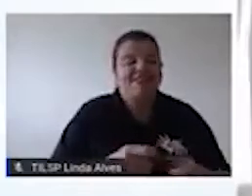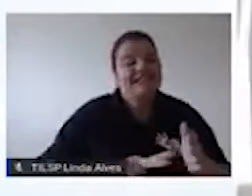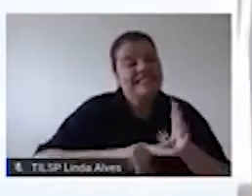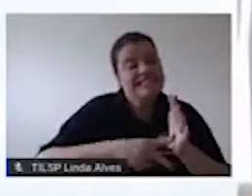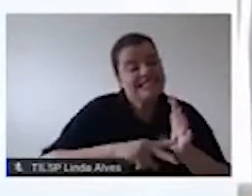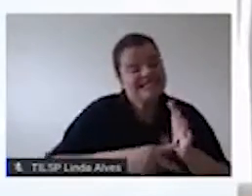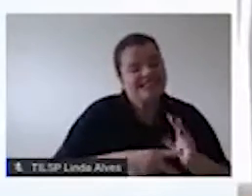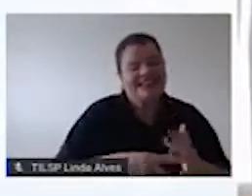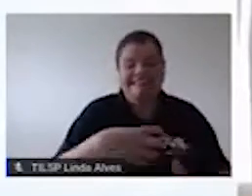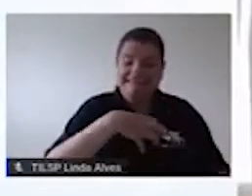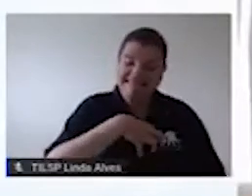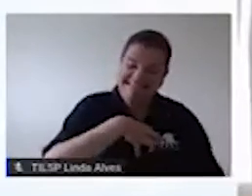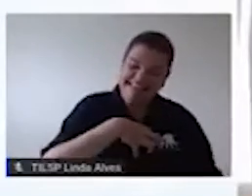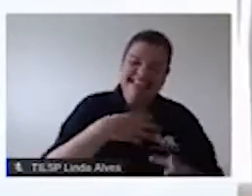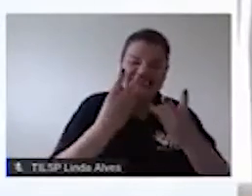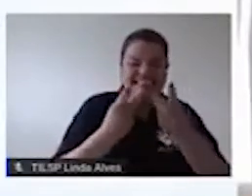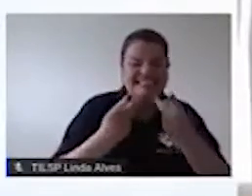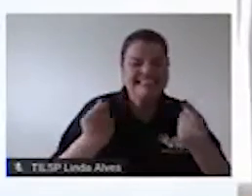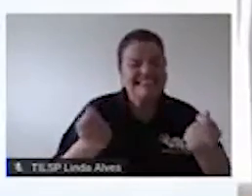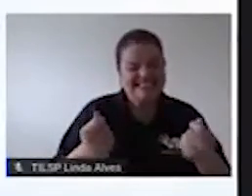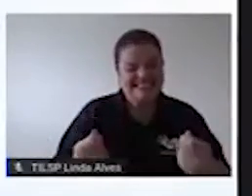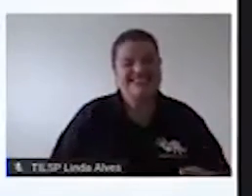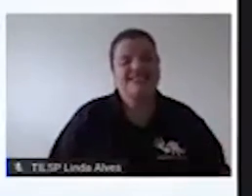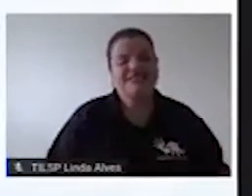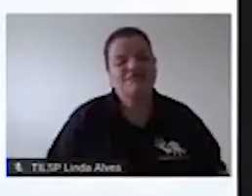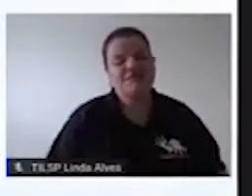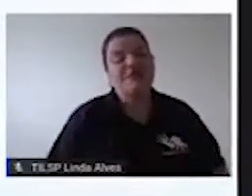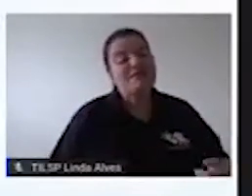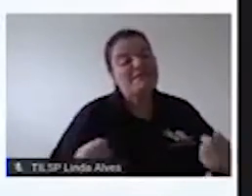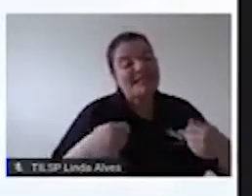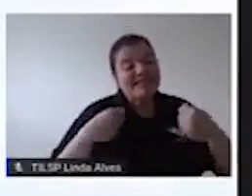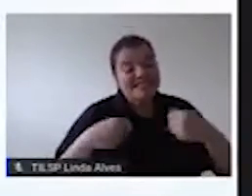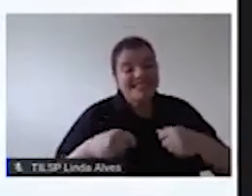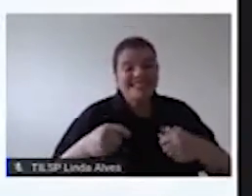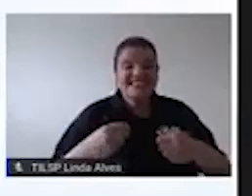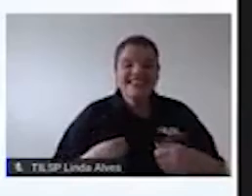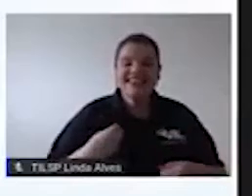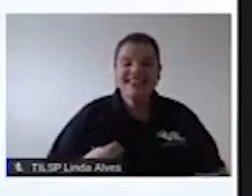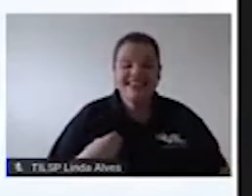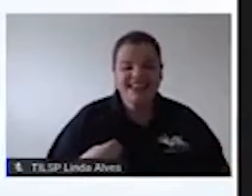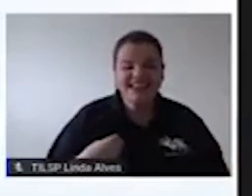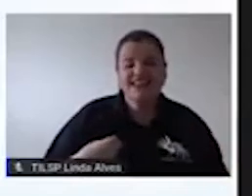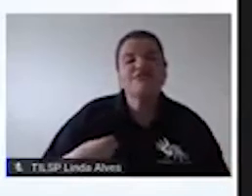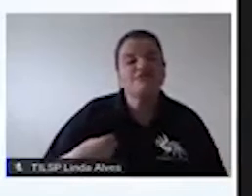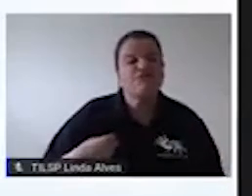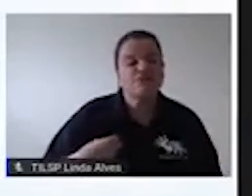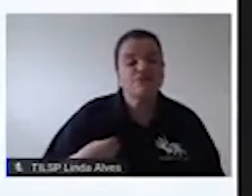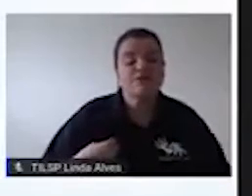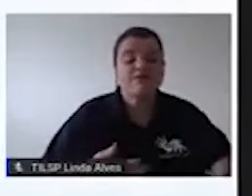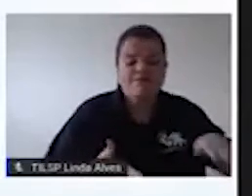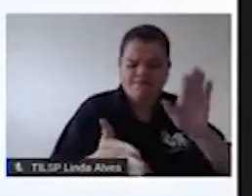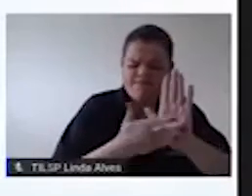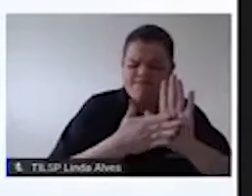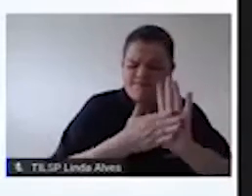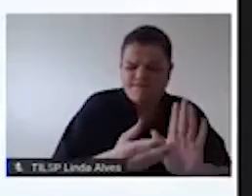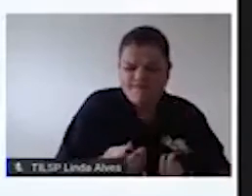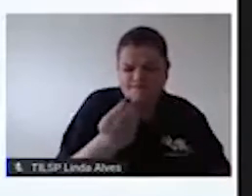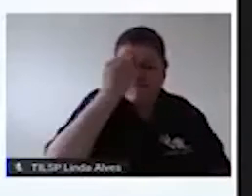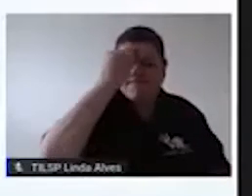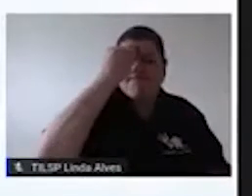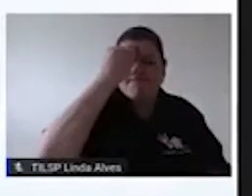sindicais, sensibilizados. eles eles precisam estar, né, com essa pauta, com